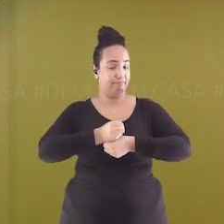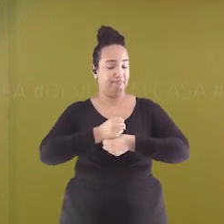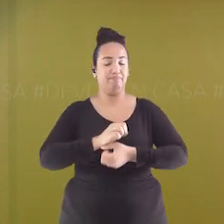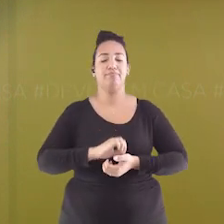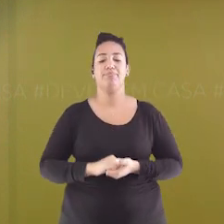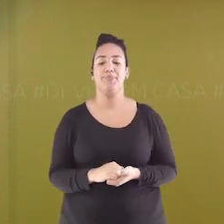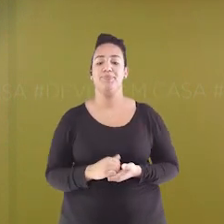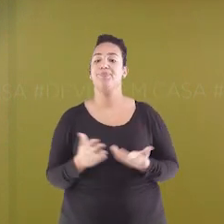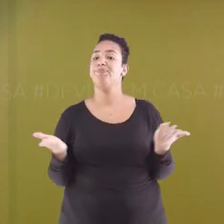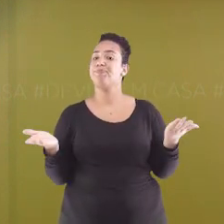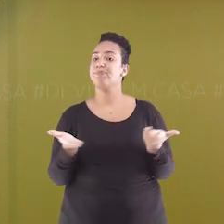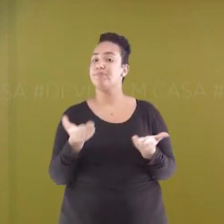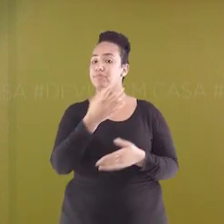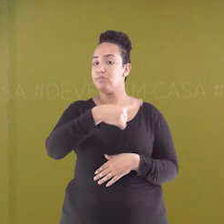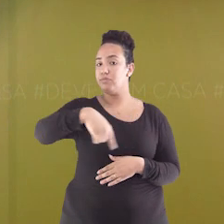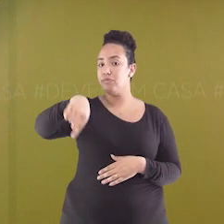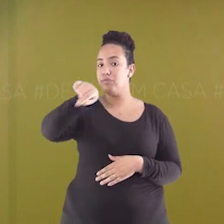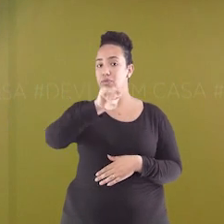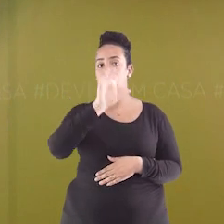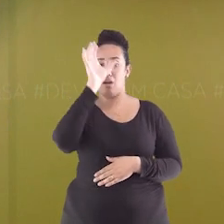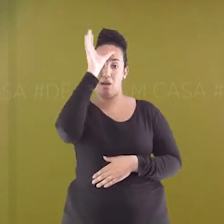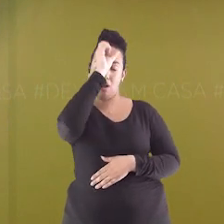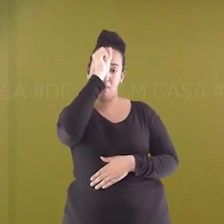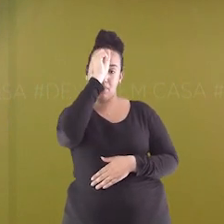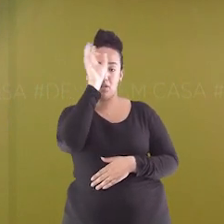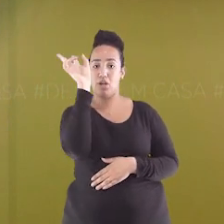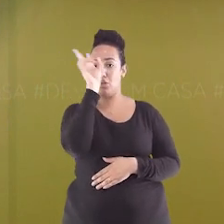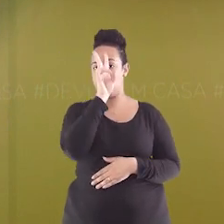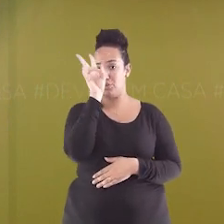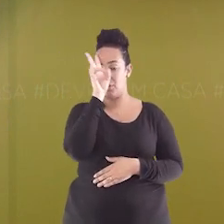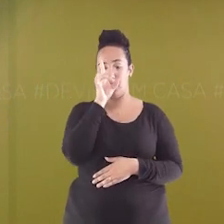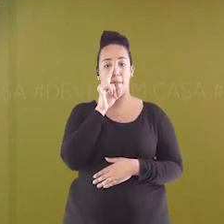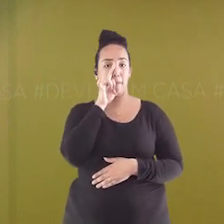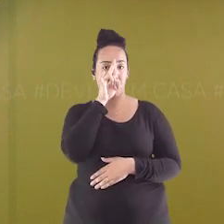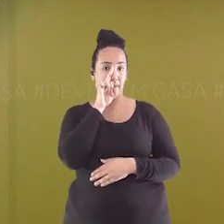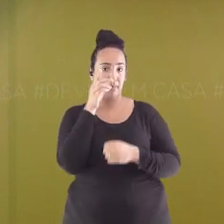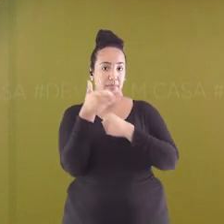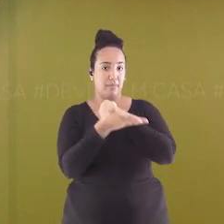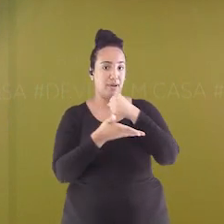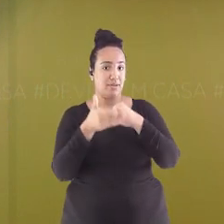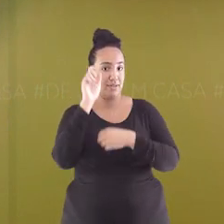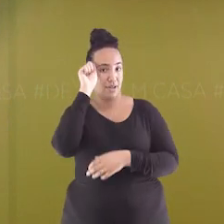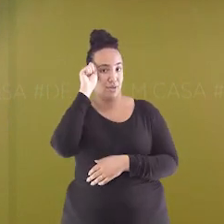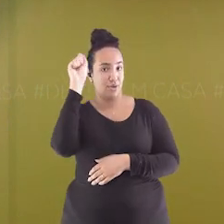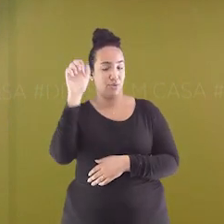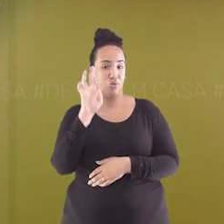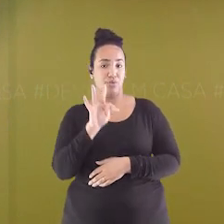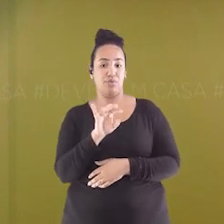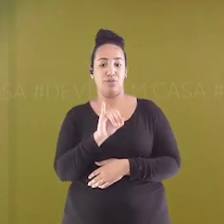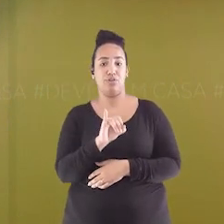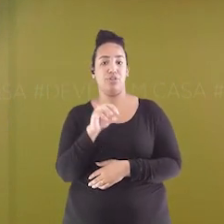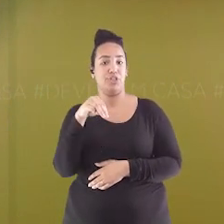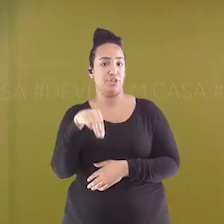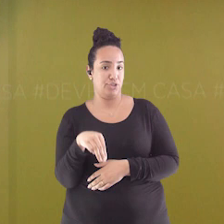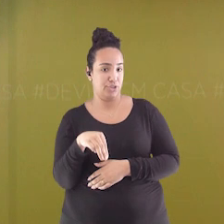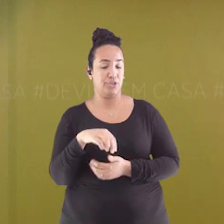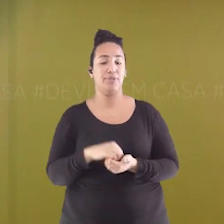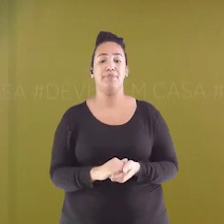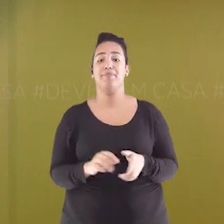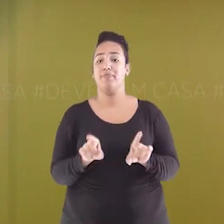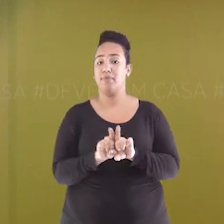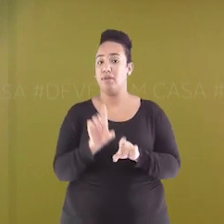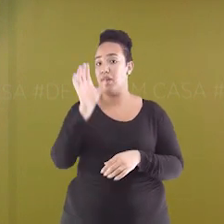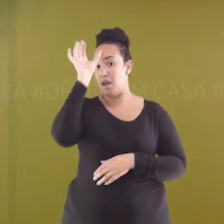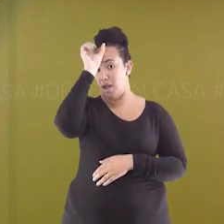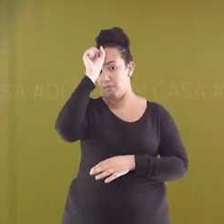aula. Hoje, nós lemos a história Perigoso, baseada na obra de Tim Warnes. Estudamos a classe